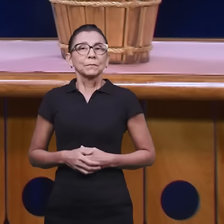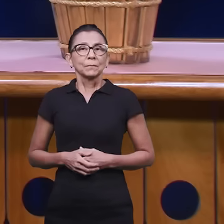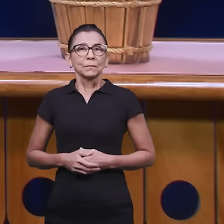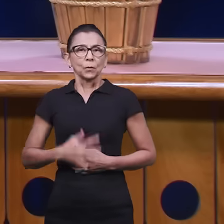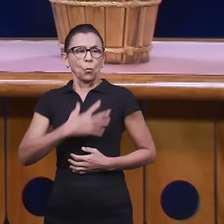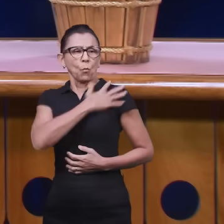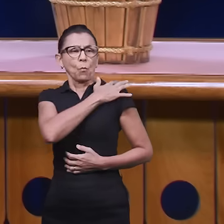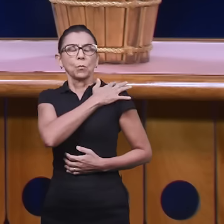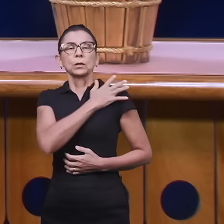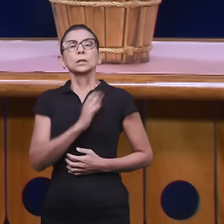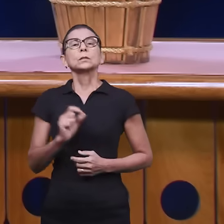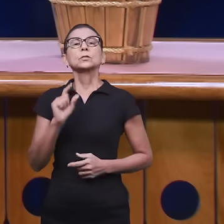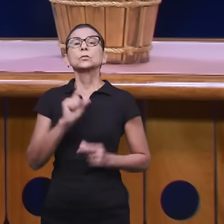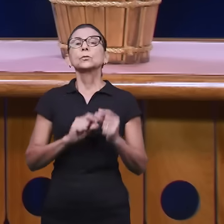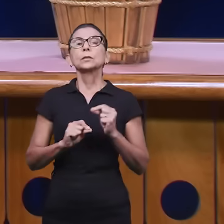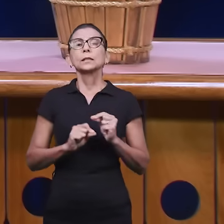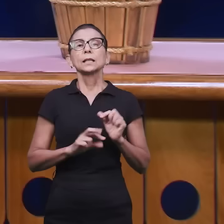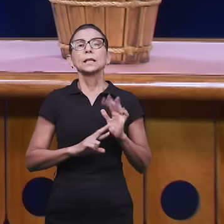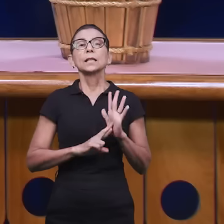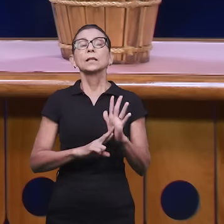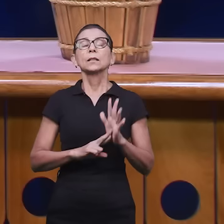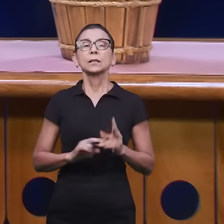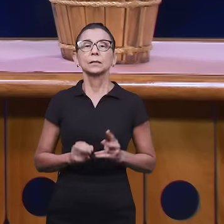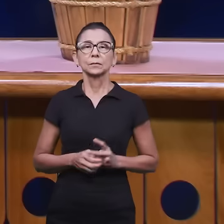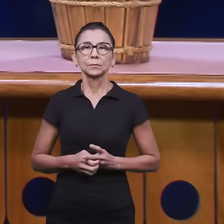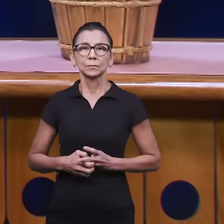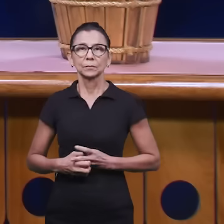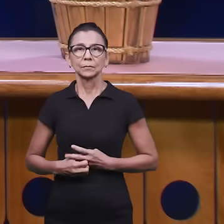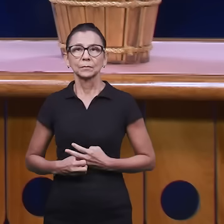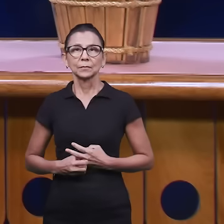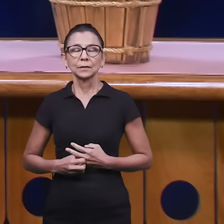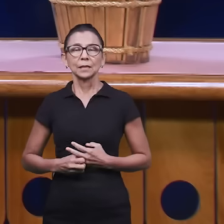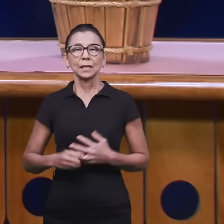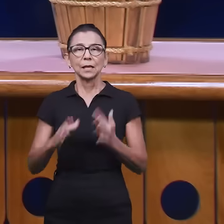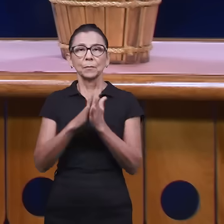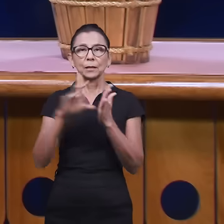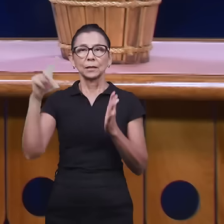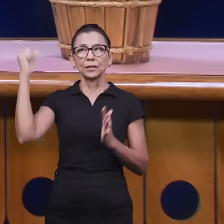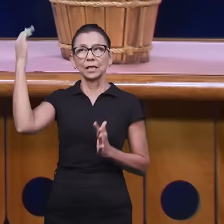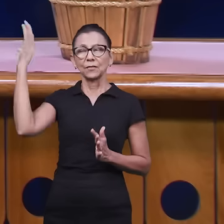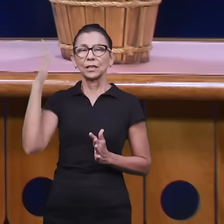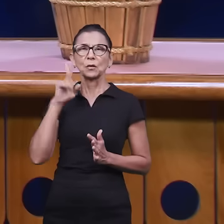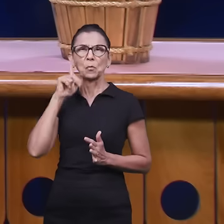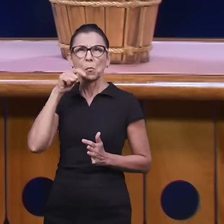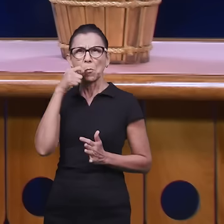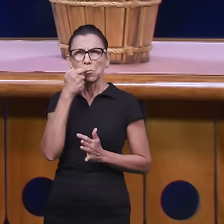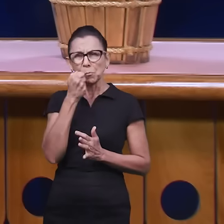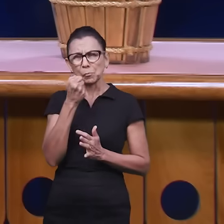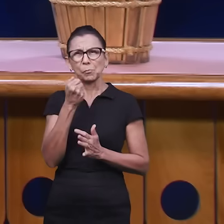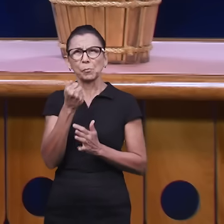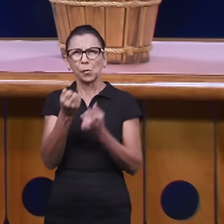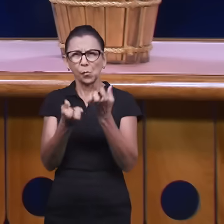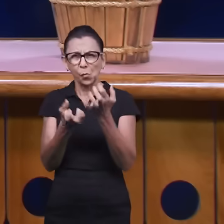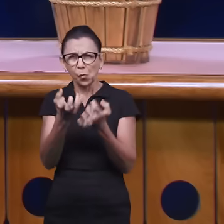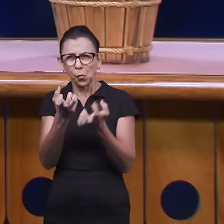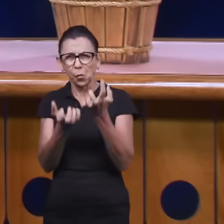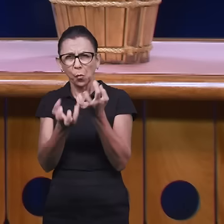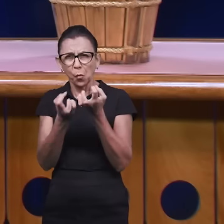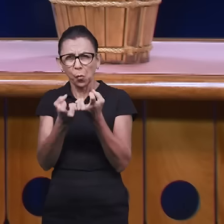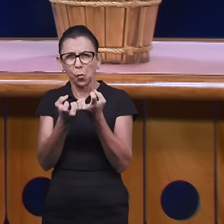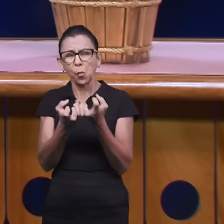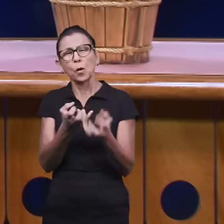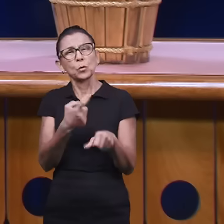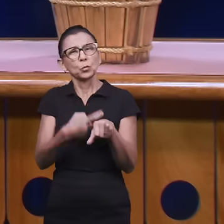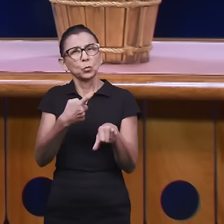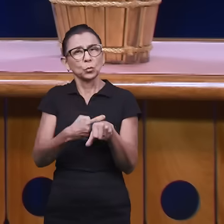era a tenda do comandante? É o pão torrado. O que é o pão torrado? É a palavra revelada que atinge a